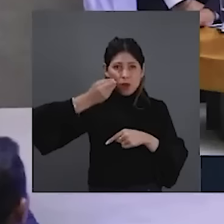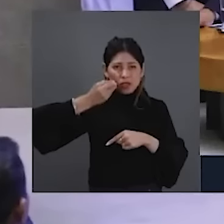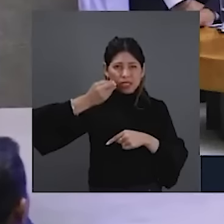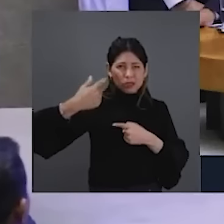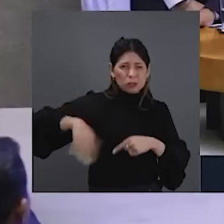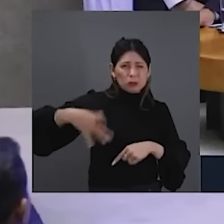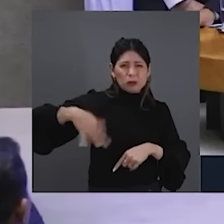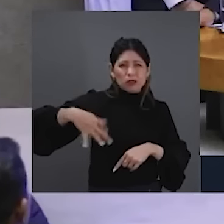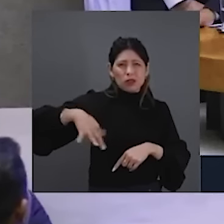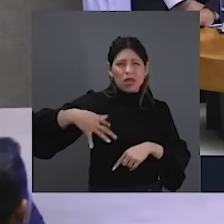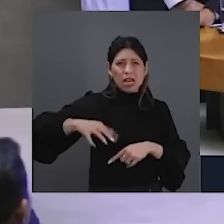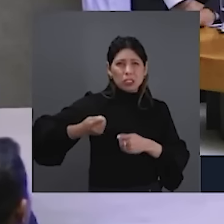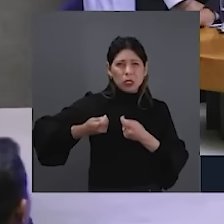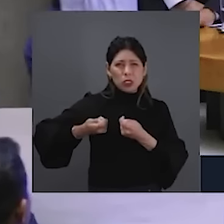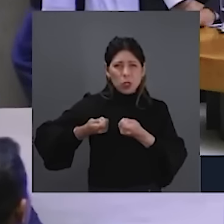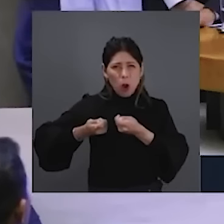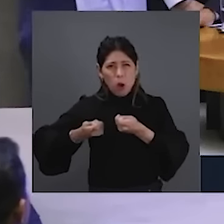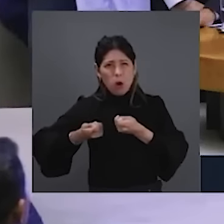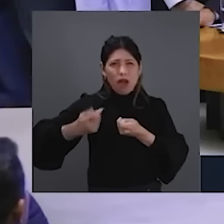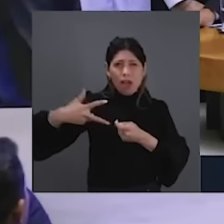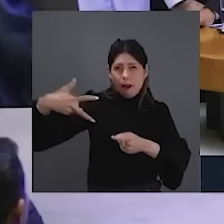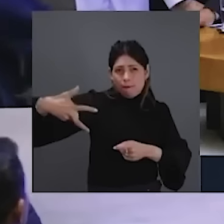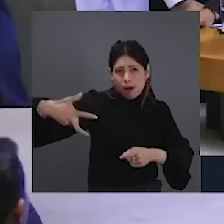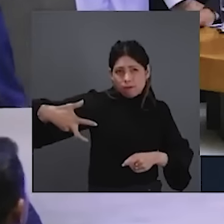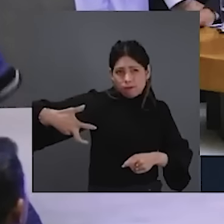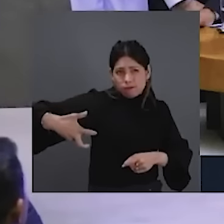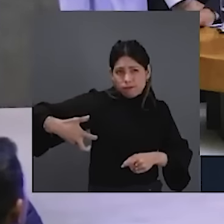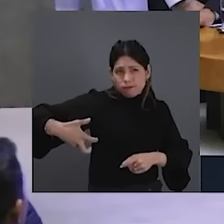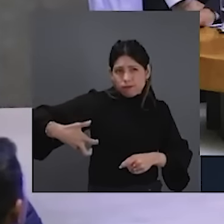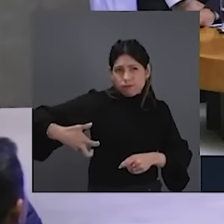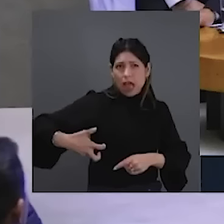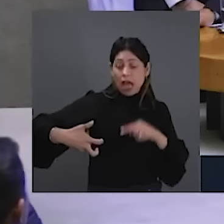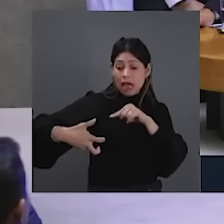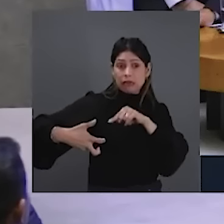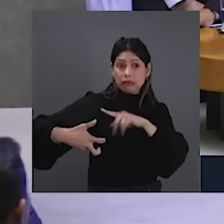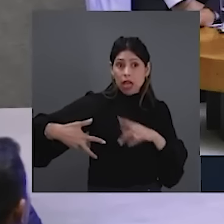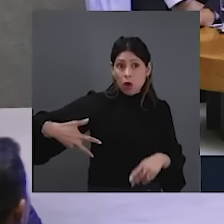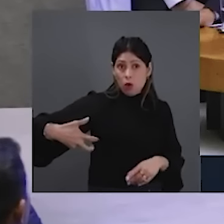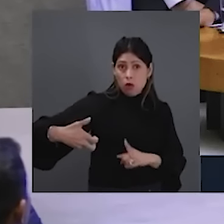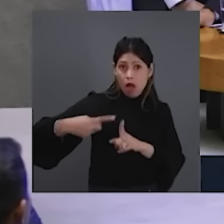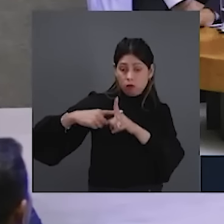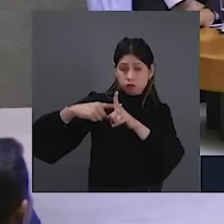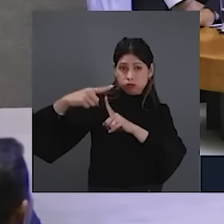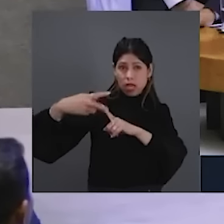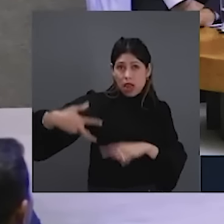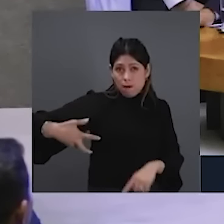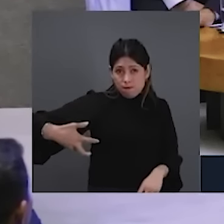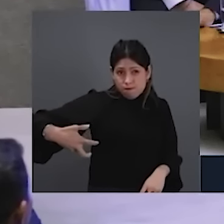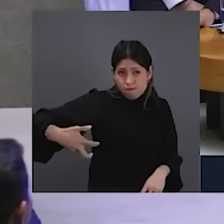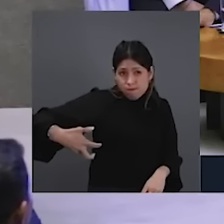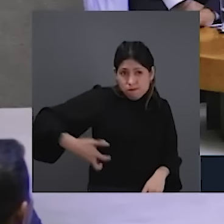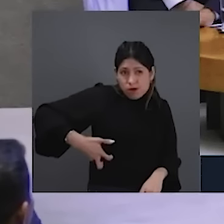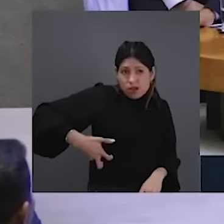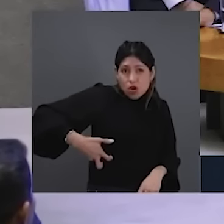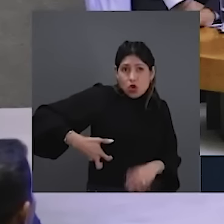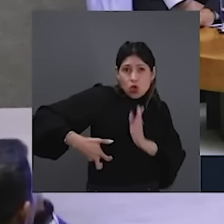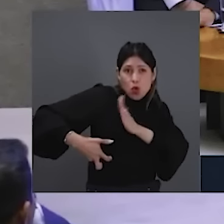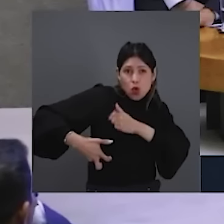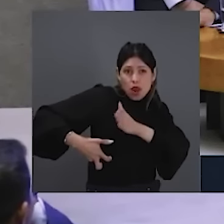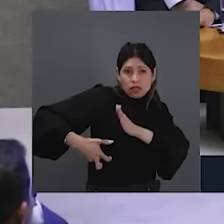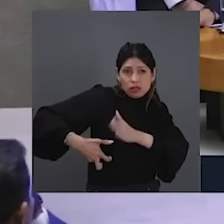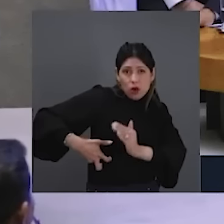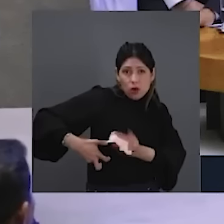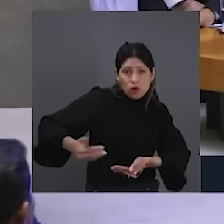doloroso e de tortura no feto vai injetar isso aqui ó com essa agulha desse tamanho exatamente no coração da